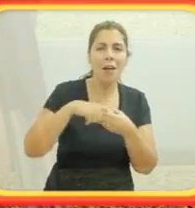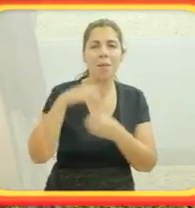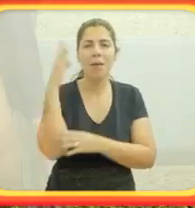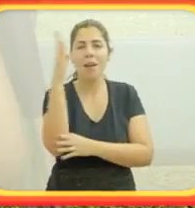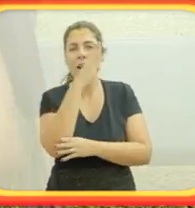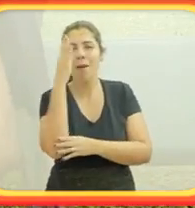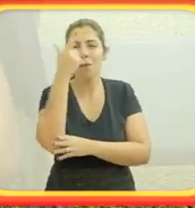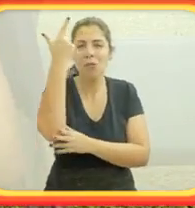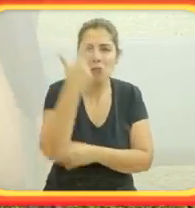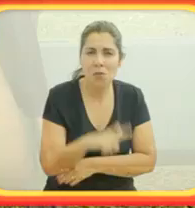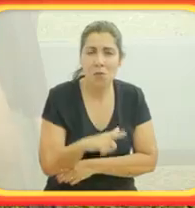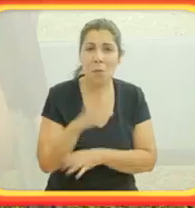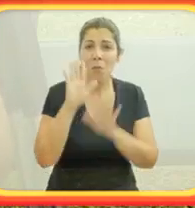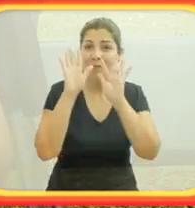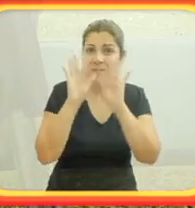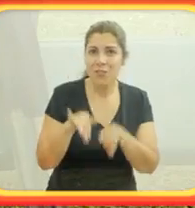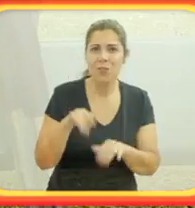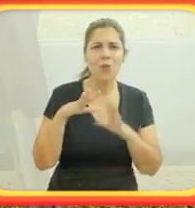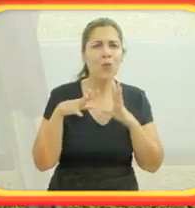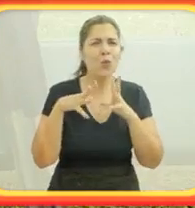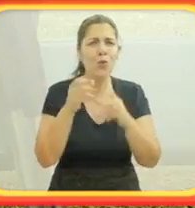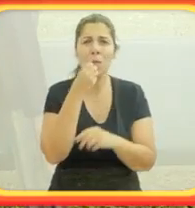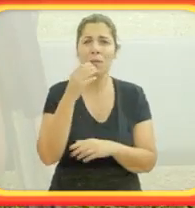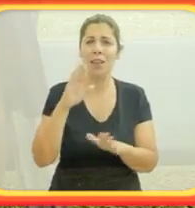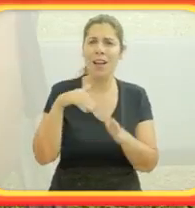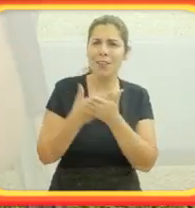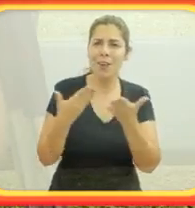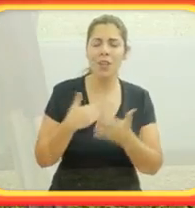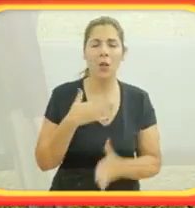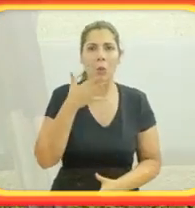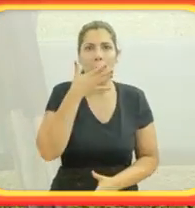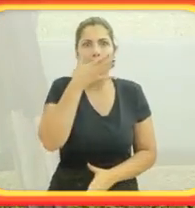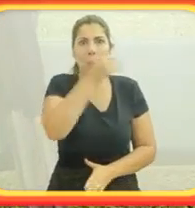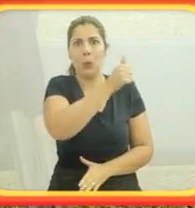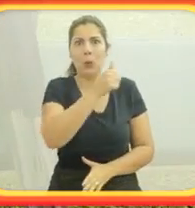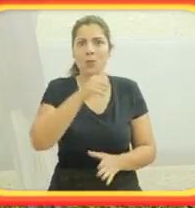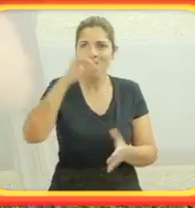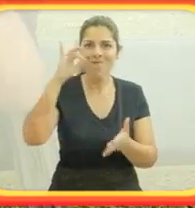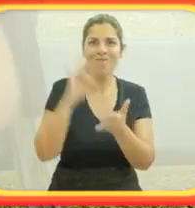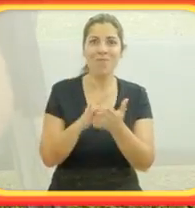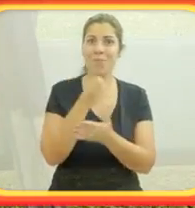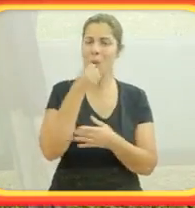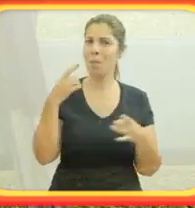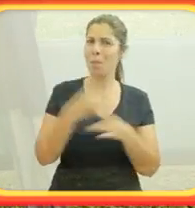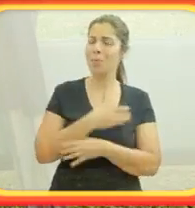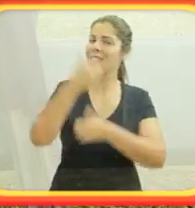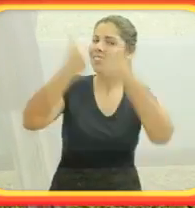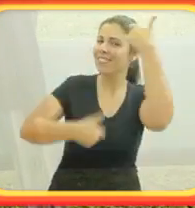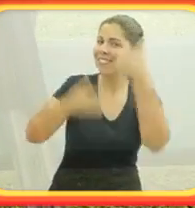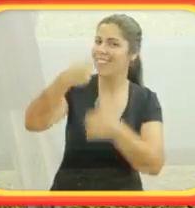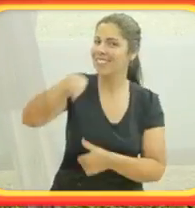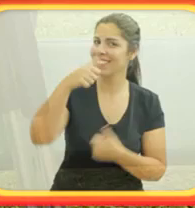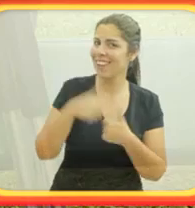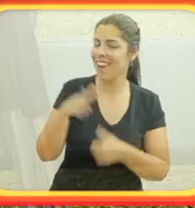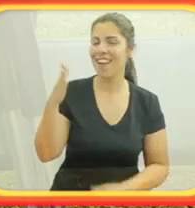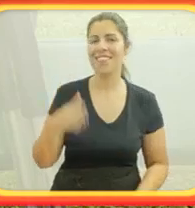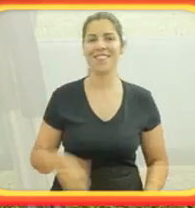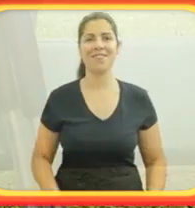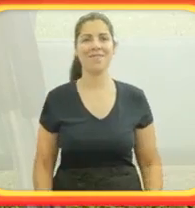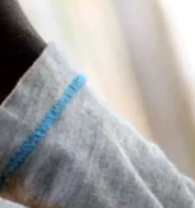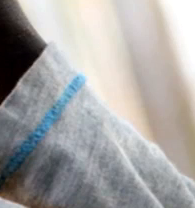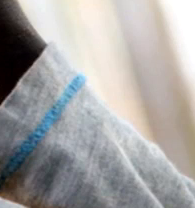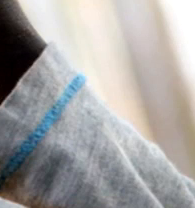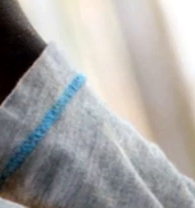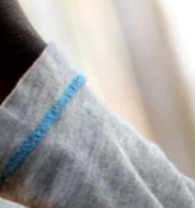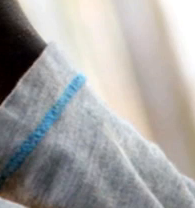novo. Mas por fim ficou tudo bem, hoje eu já tô sã e salva, completamente boa, pronta para contar que eles estão lá,